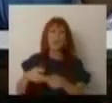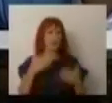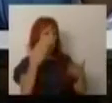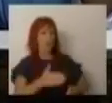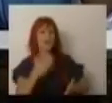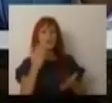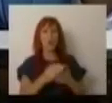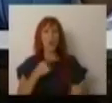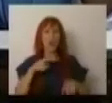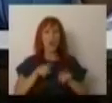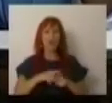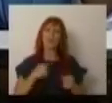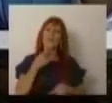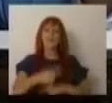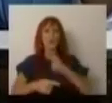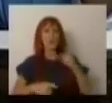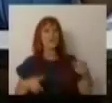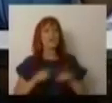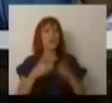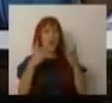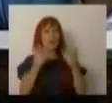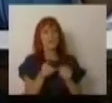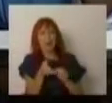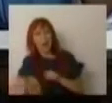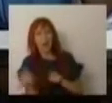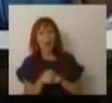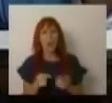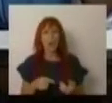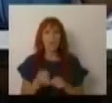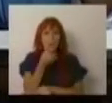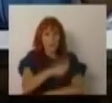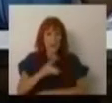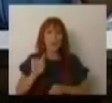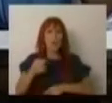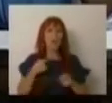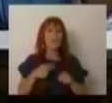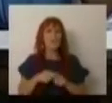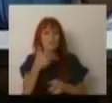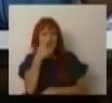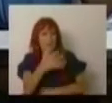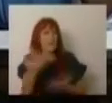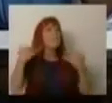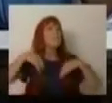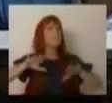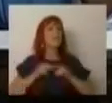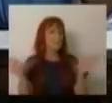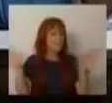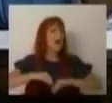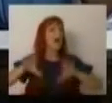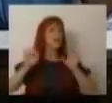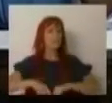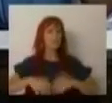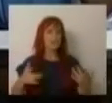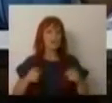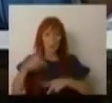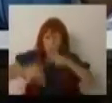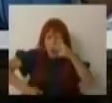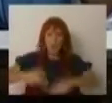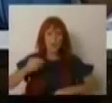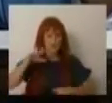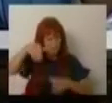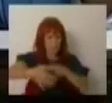limitam apenas a assinalar desvios orçamentais ou a prevê-los, mesmo que sem razão aparente, mas vão mais longe. São corpos